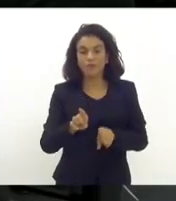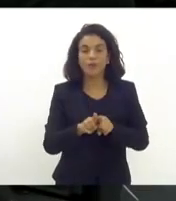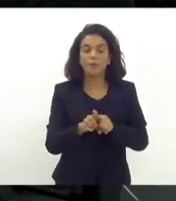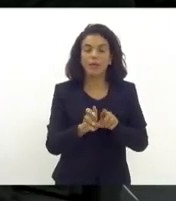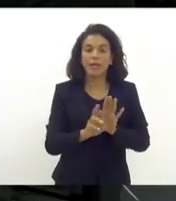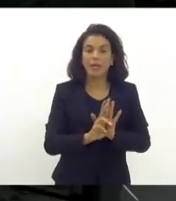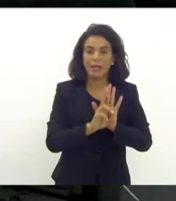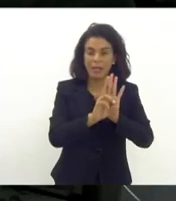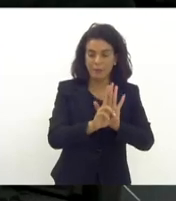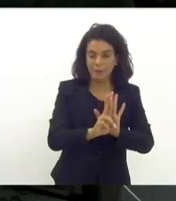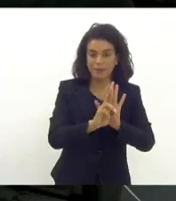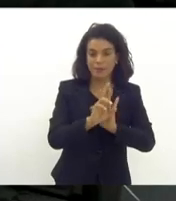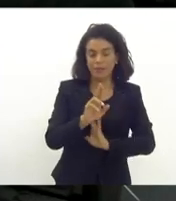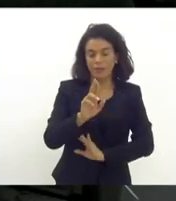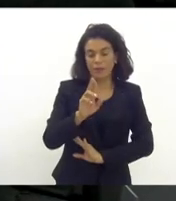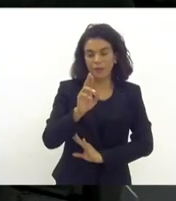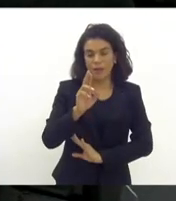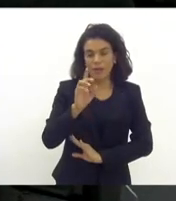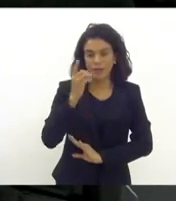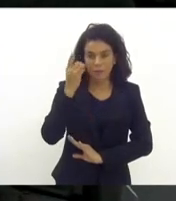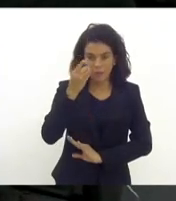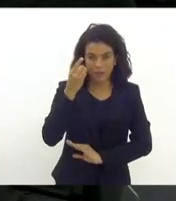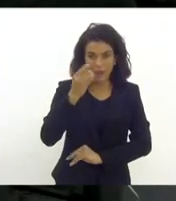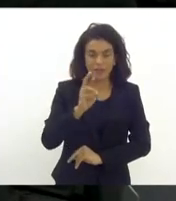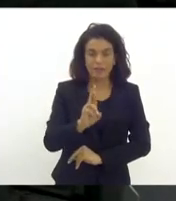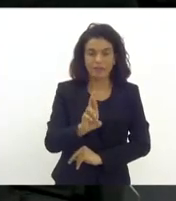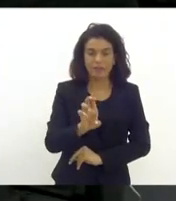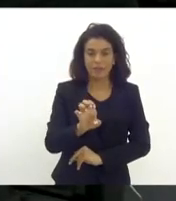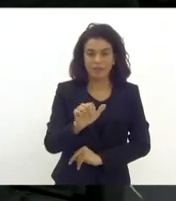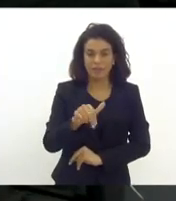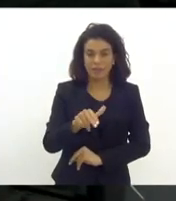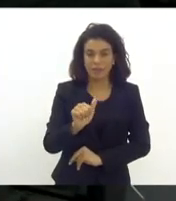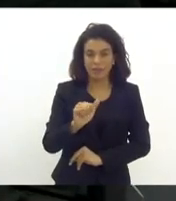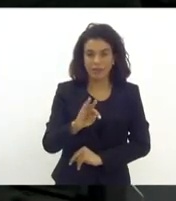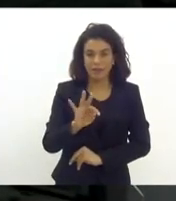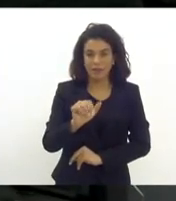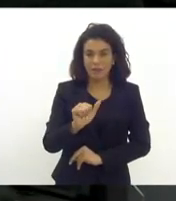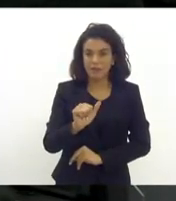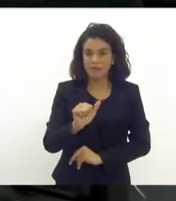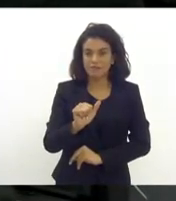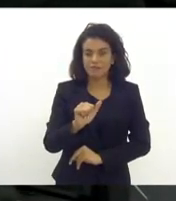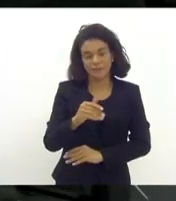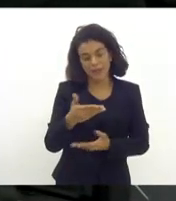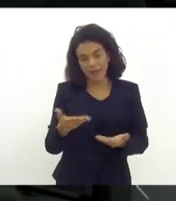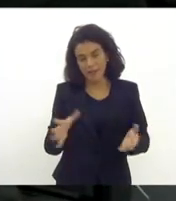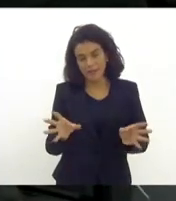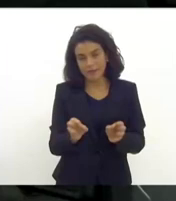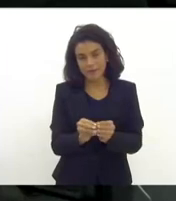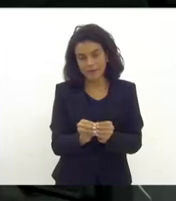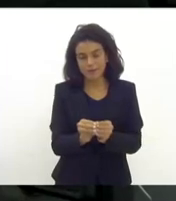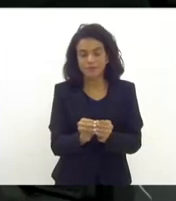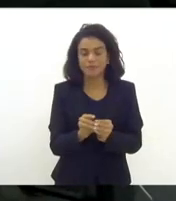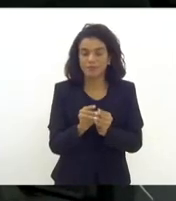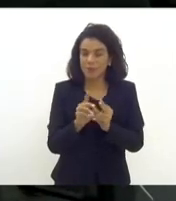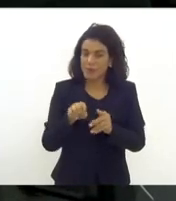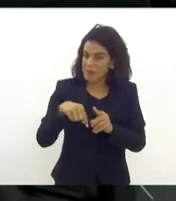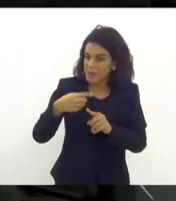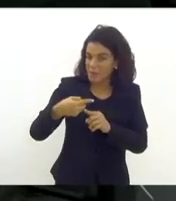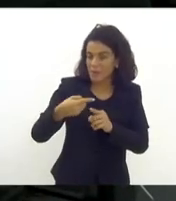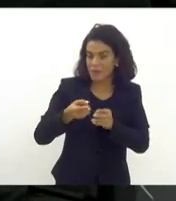da deputada Renata Souza que já teve aqui com a gente e é isso pessoal depois eu